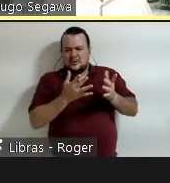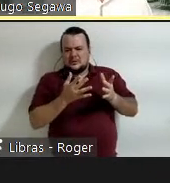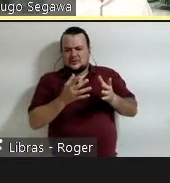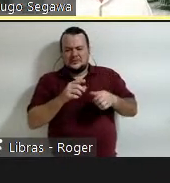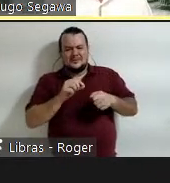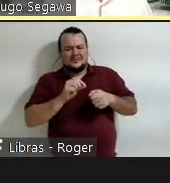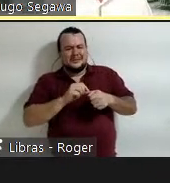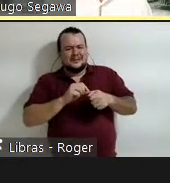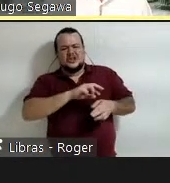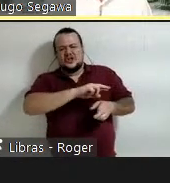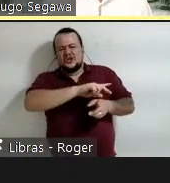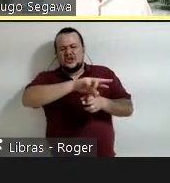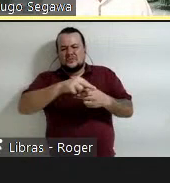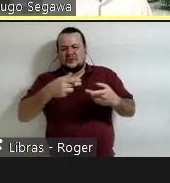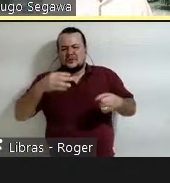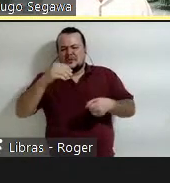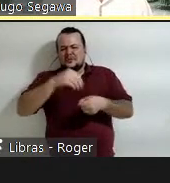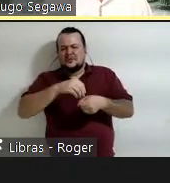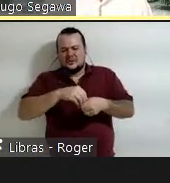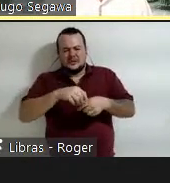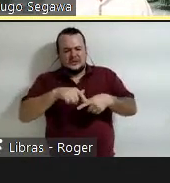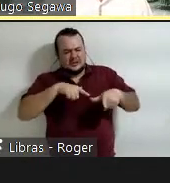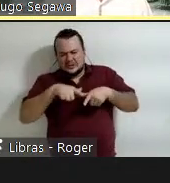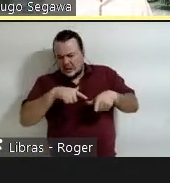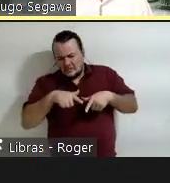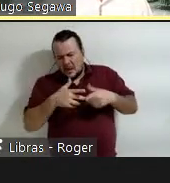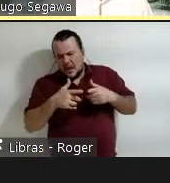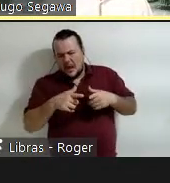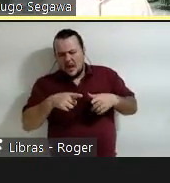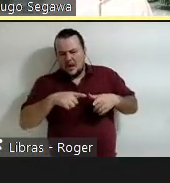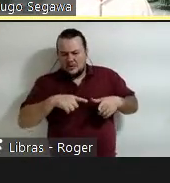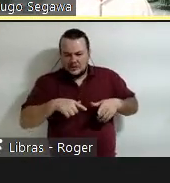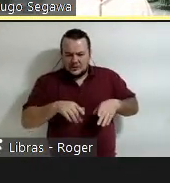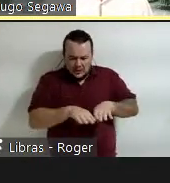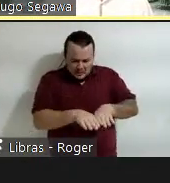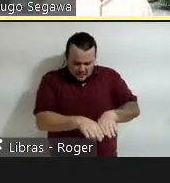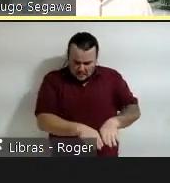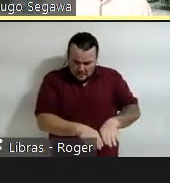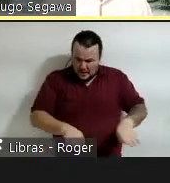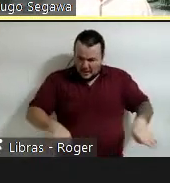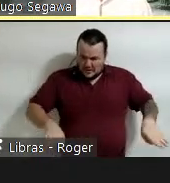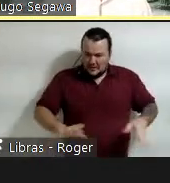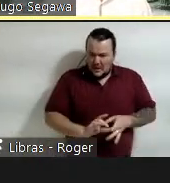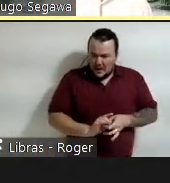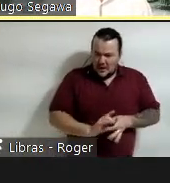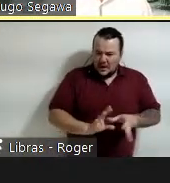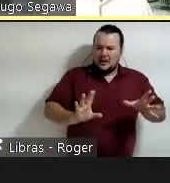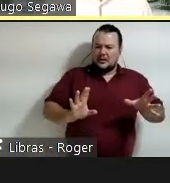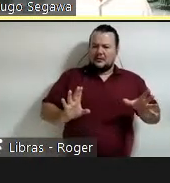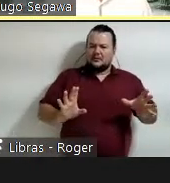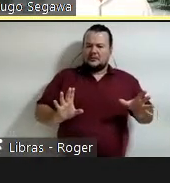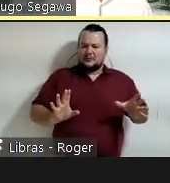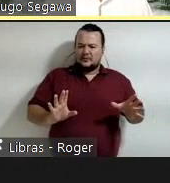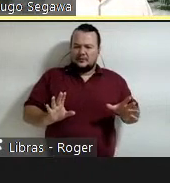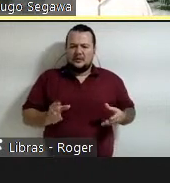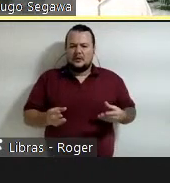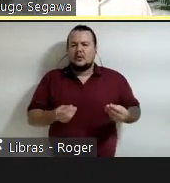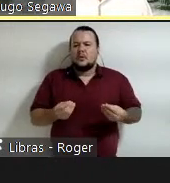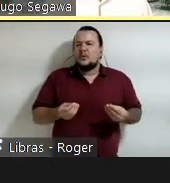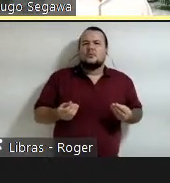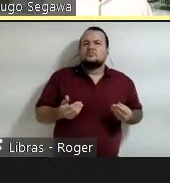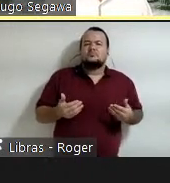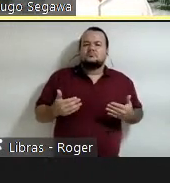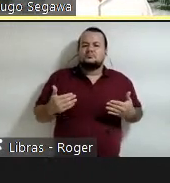multifuncional, com esse plano térreo comum, livre, vamos dizer, ao Ministério